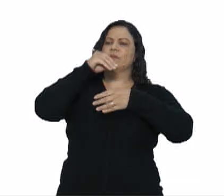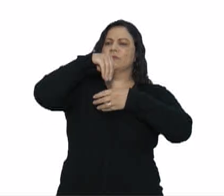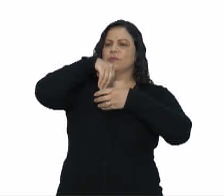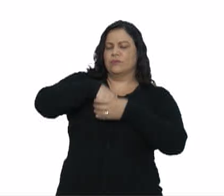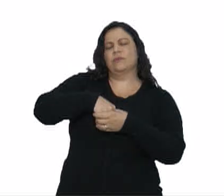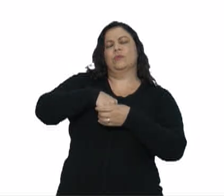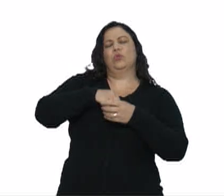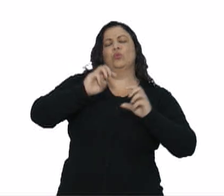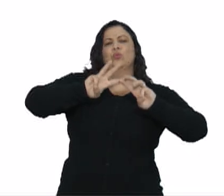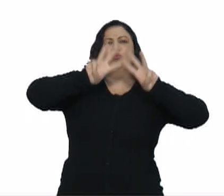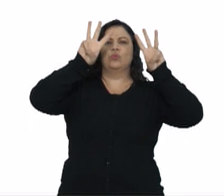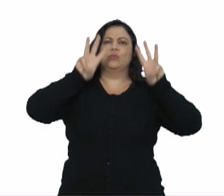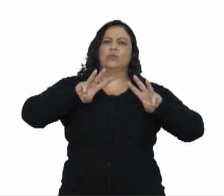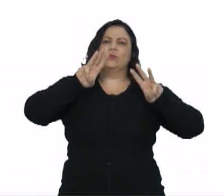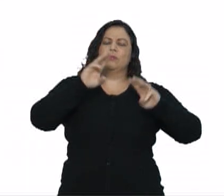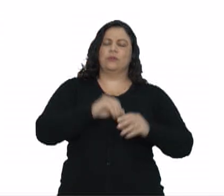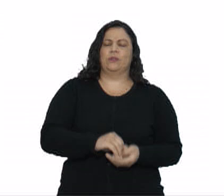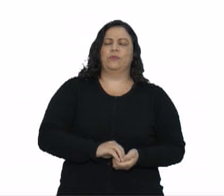Tá?